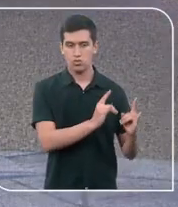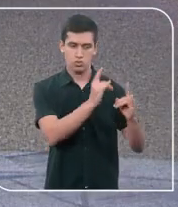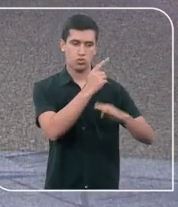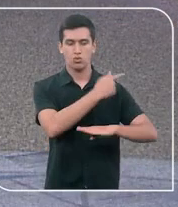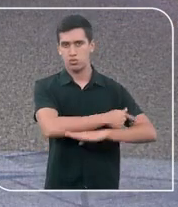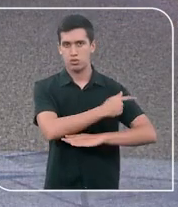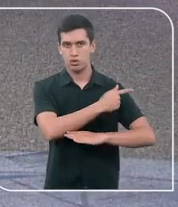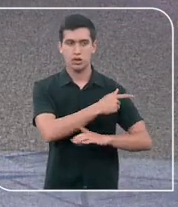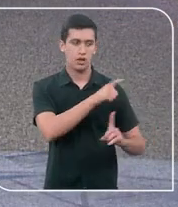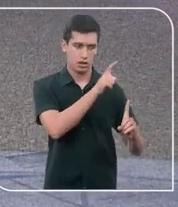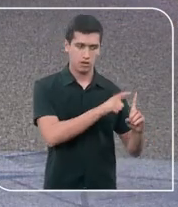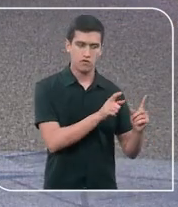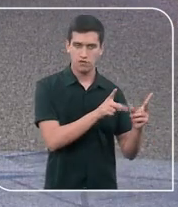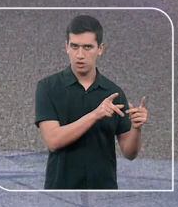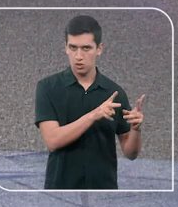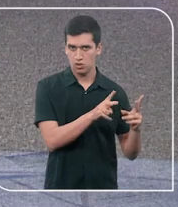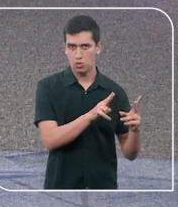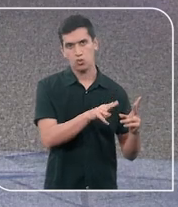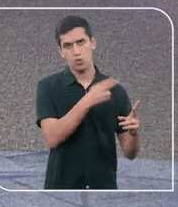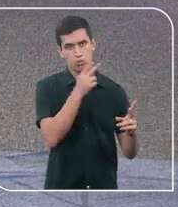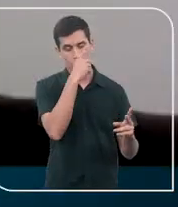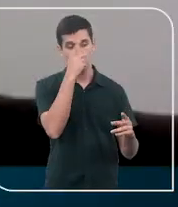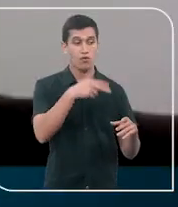ou o promissário comprador?